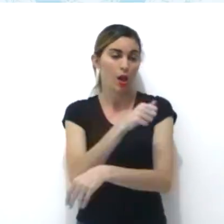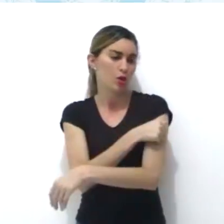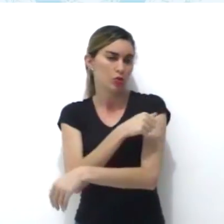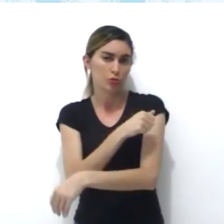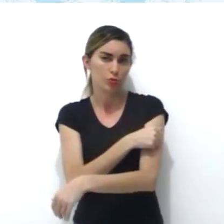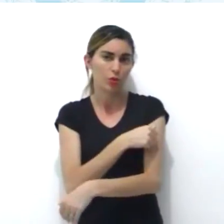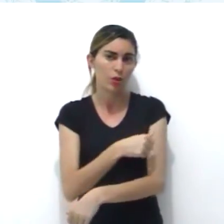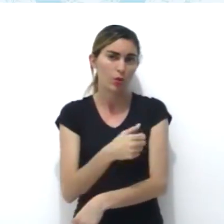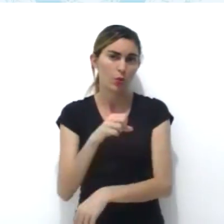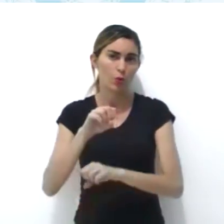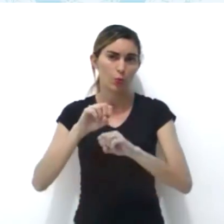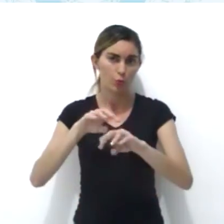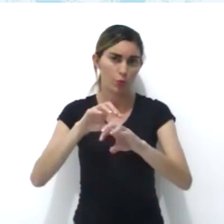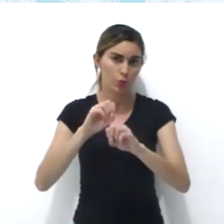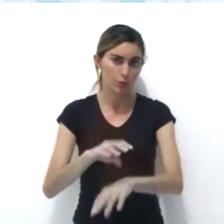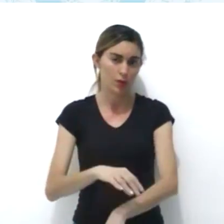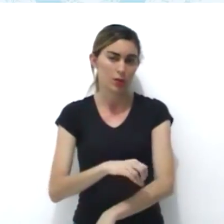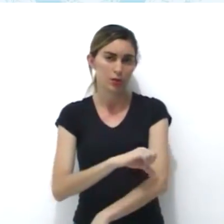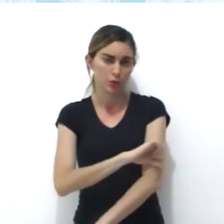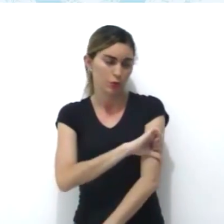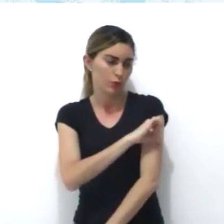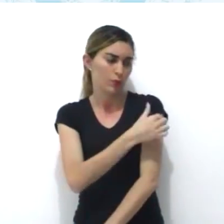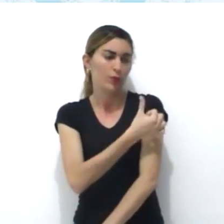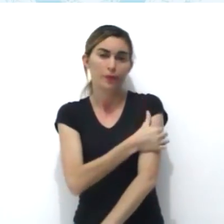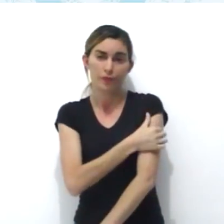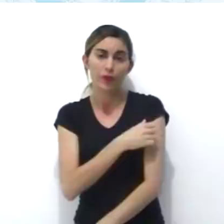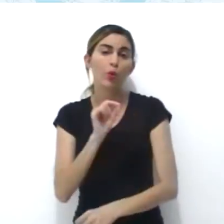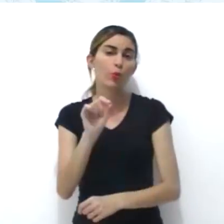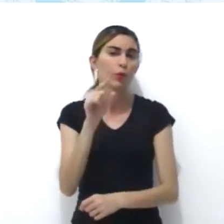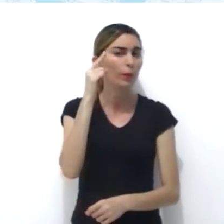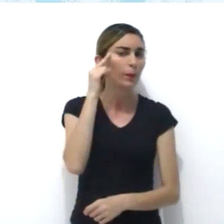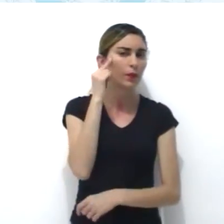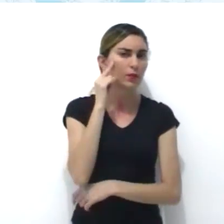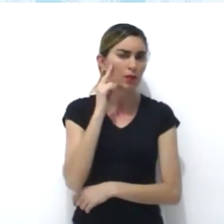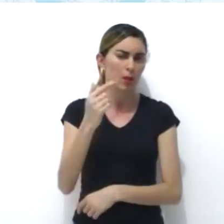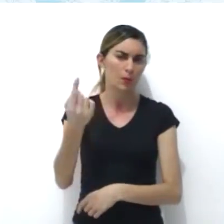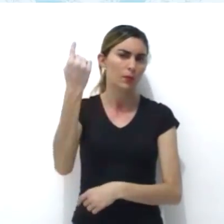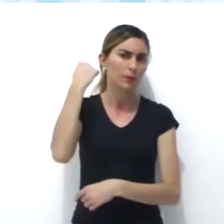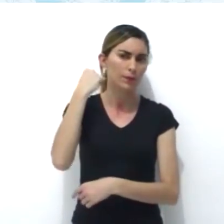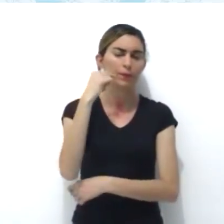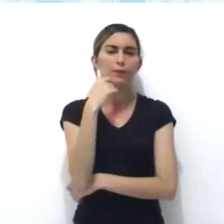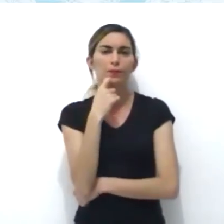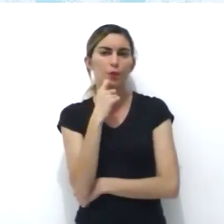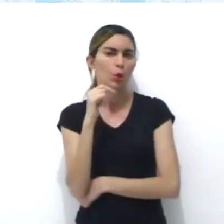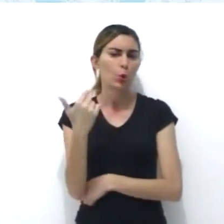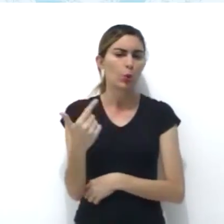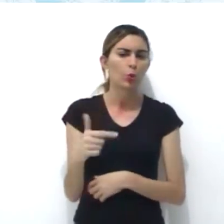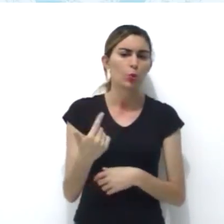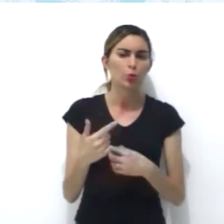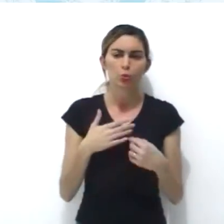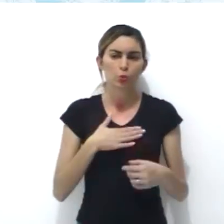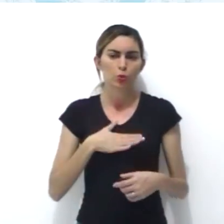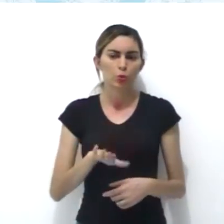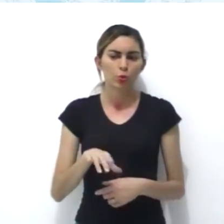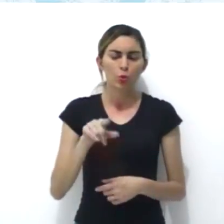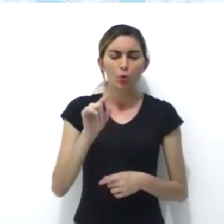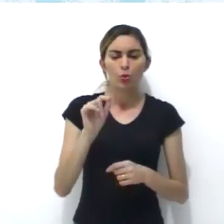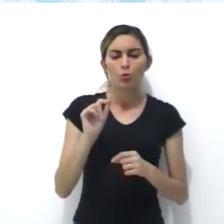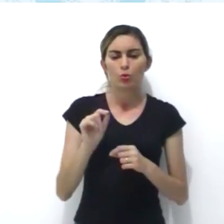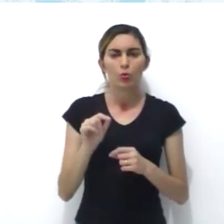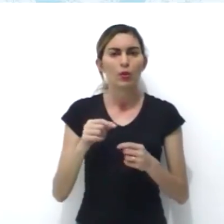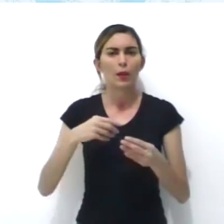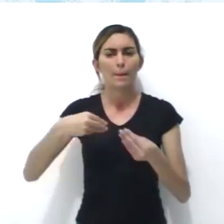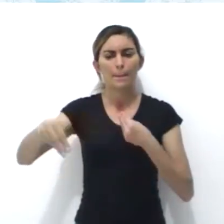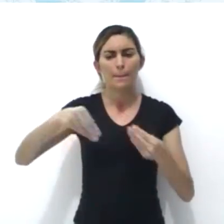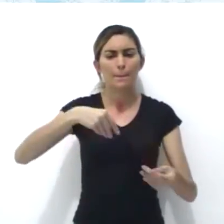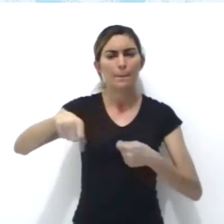quando eles eram ainda estudantes do ensino fundamental. E o que foi que eles pensaram lá atrás? Não gosto